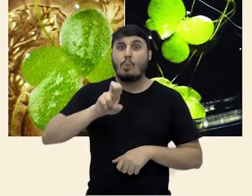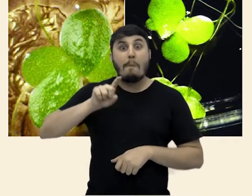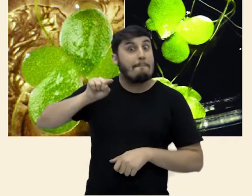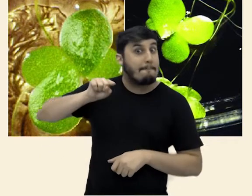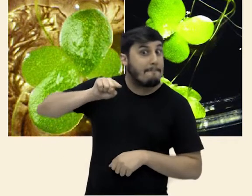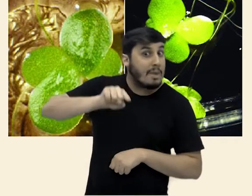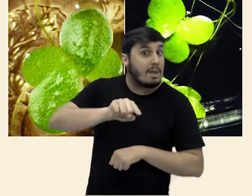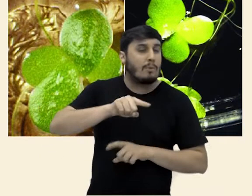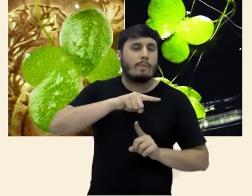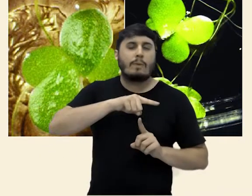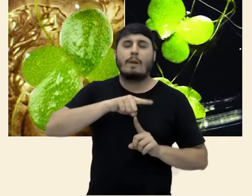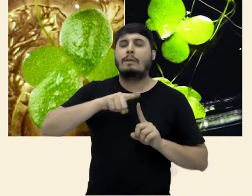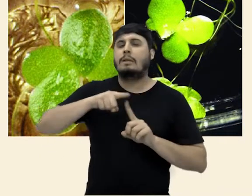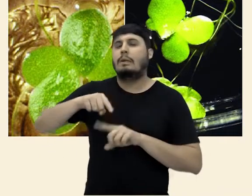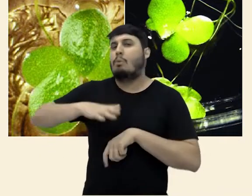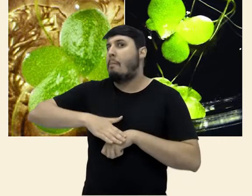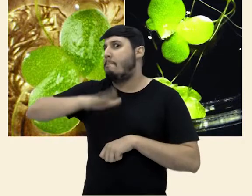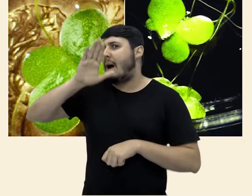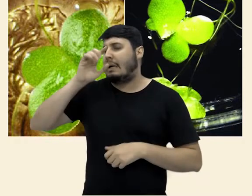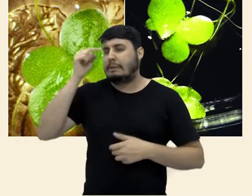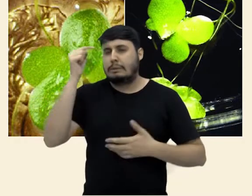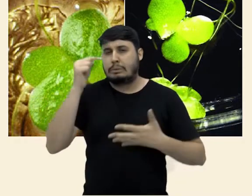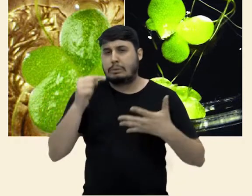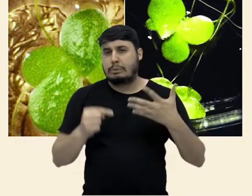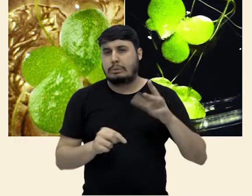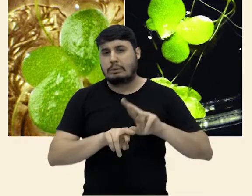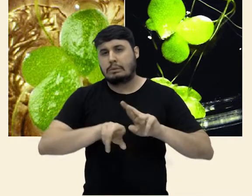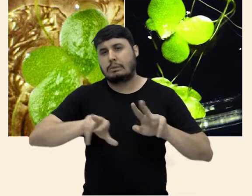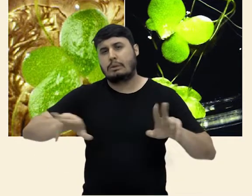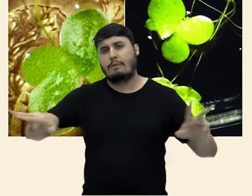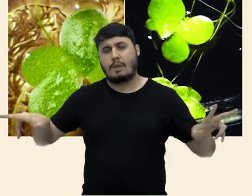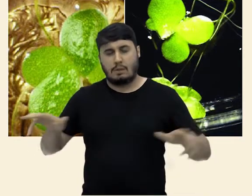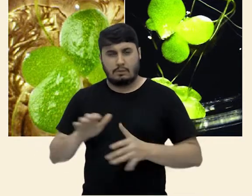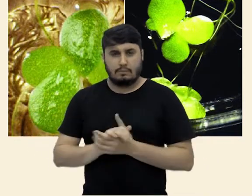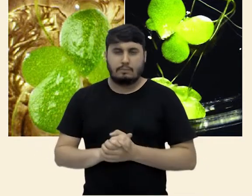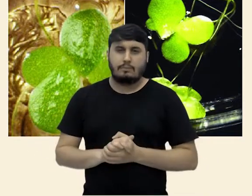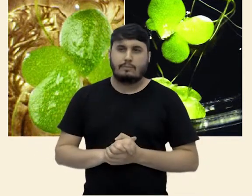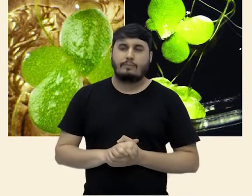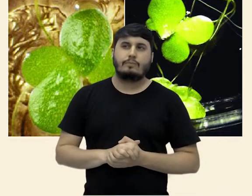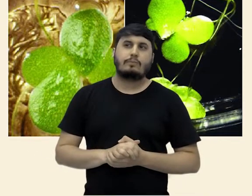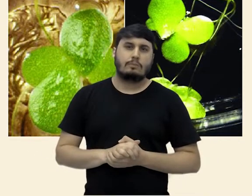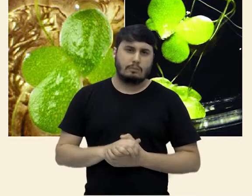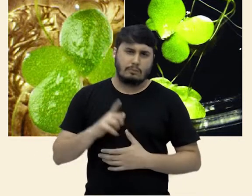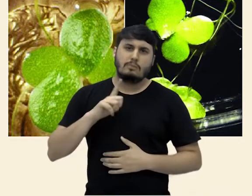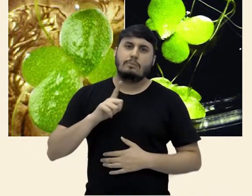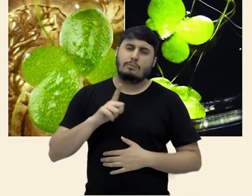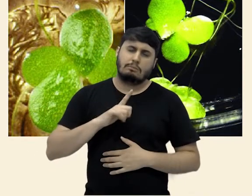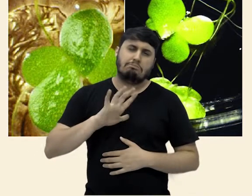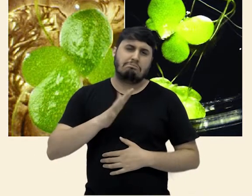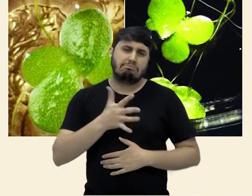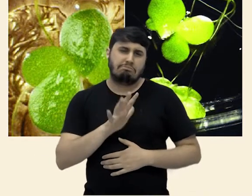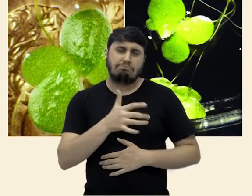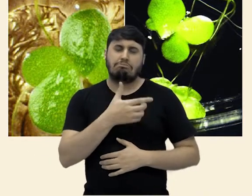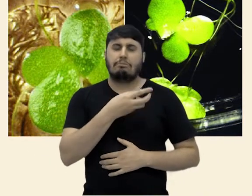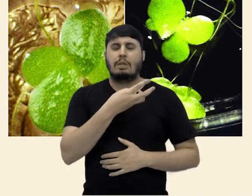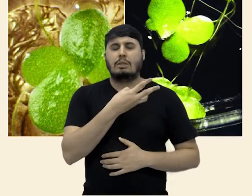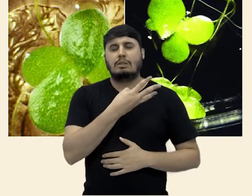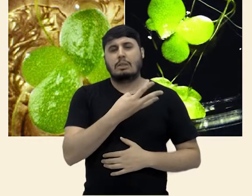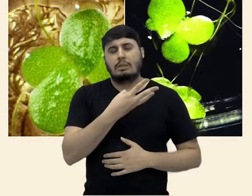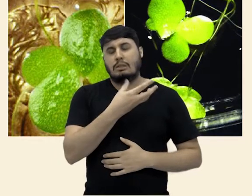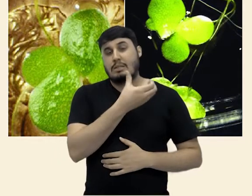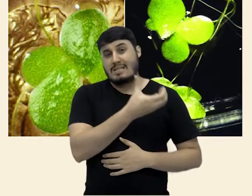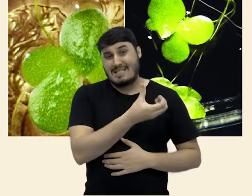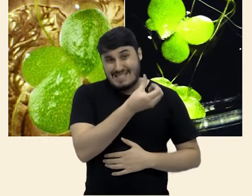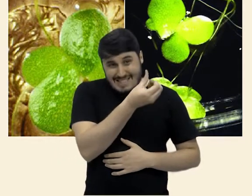275 mil espécies de plantas. Se você na gimnosperma você já achou muito ter 630, 650